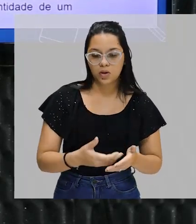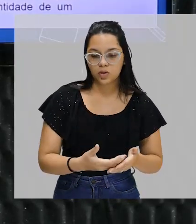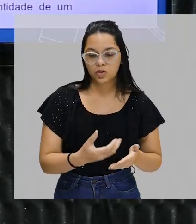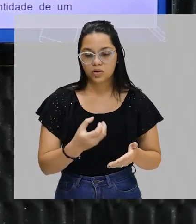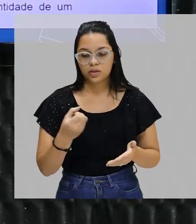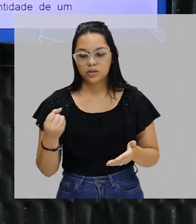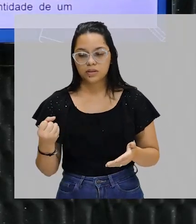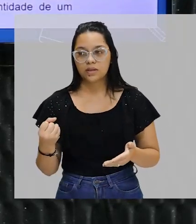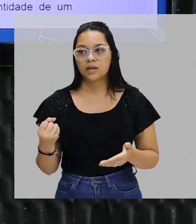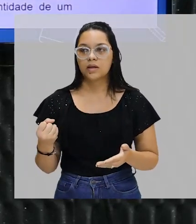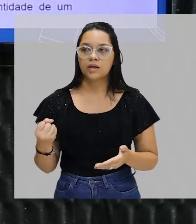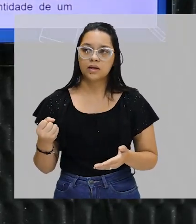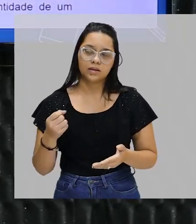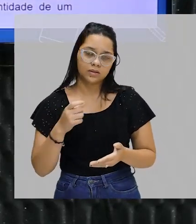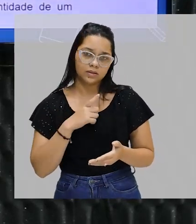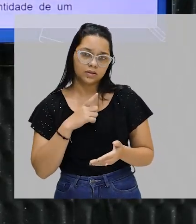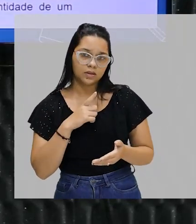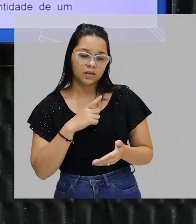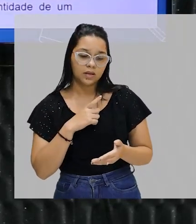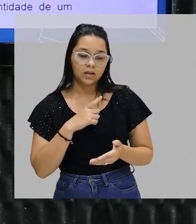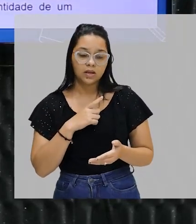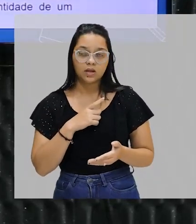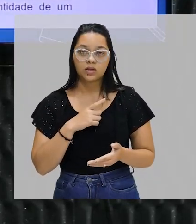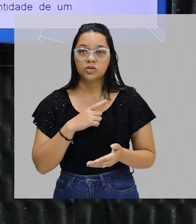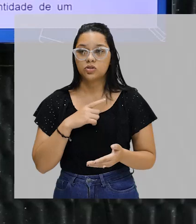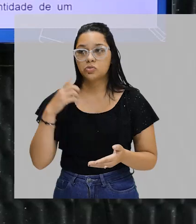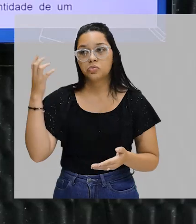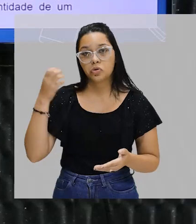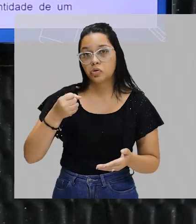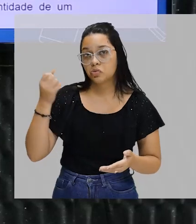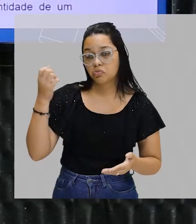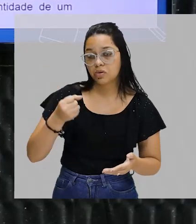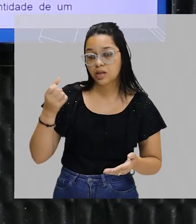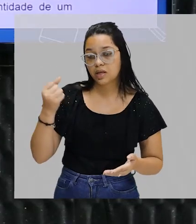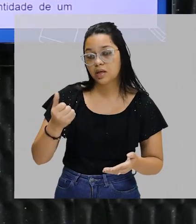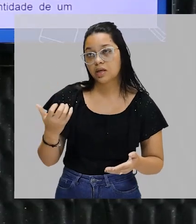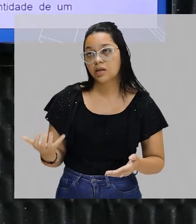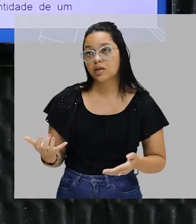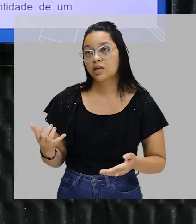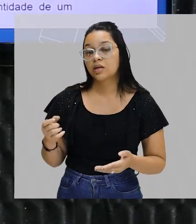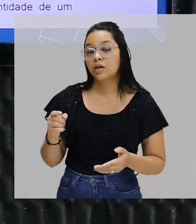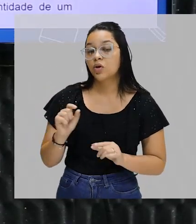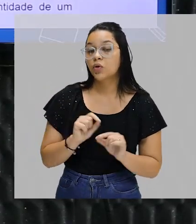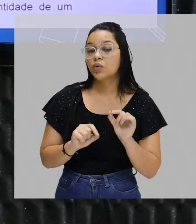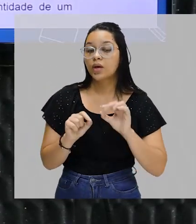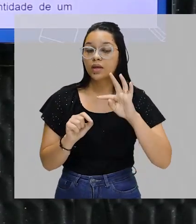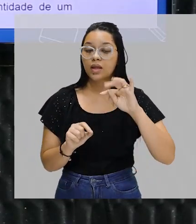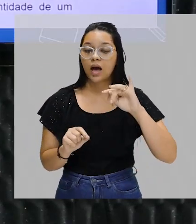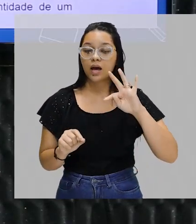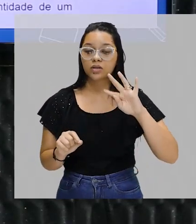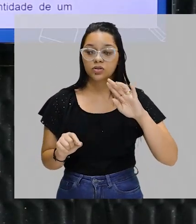amostra, uma determinada amostra de um leite, certo? E por meio da titulação,